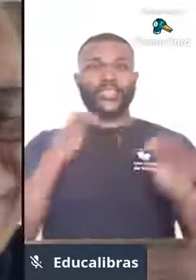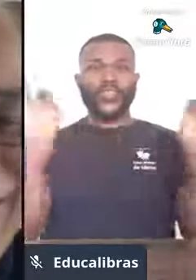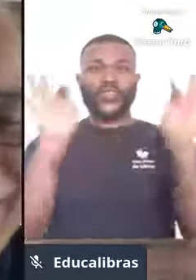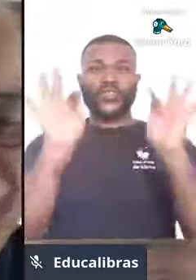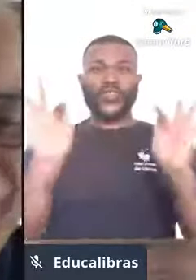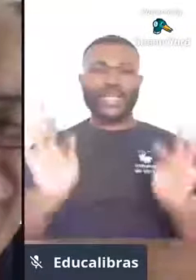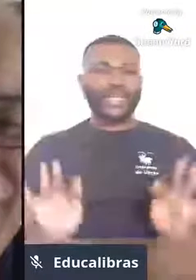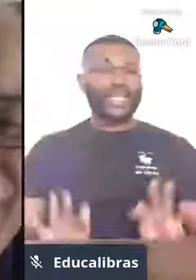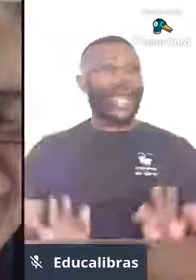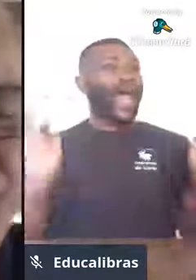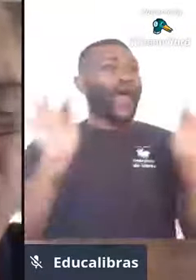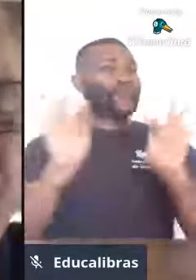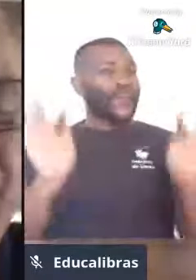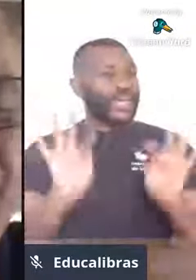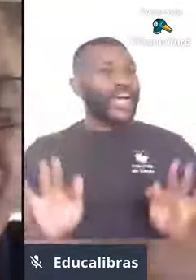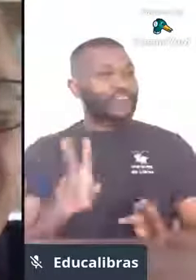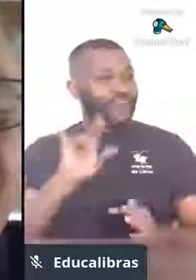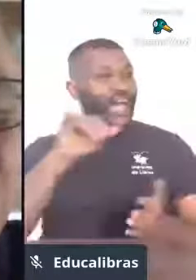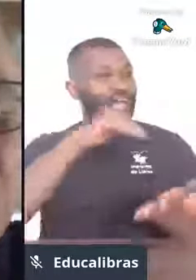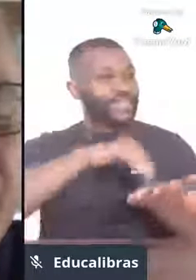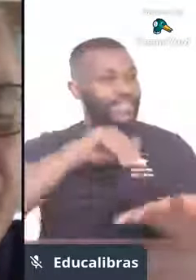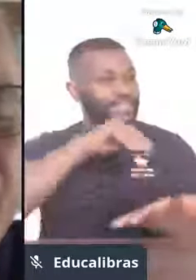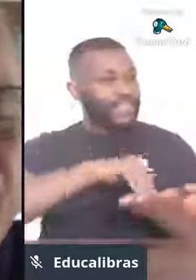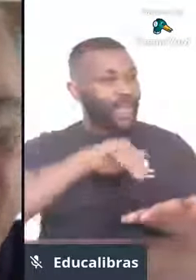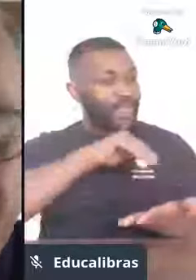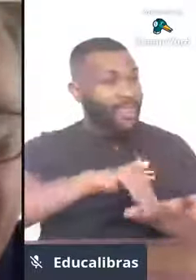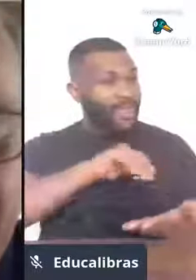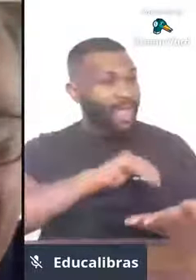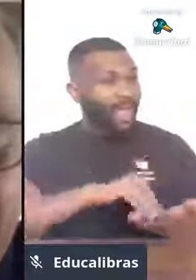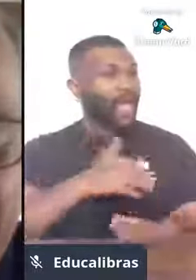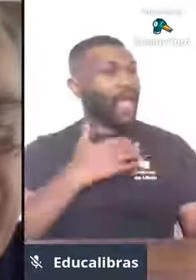era tanta de saber que eu estava